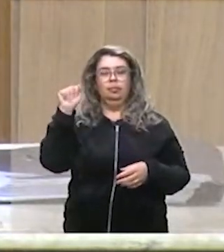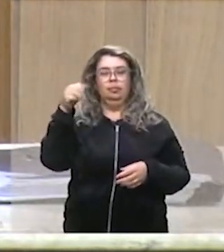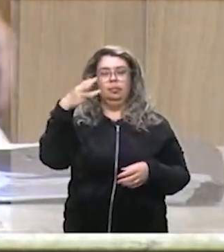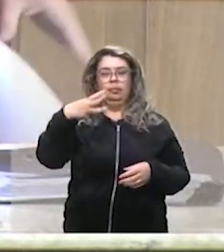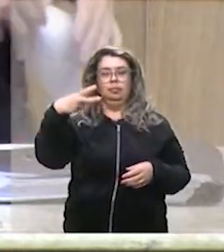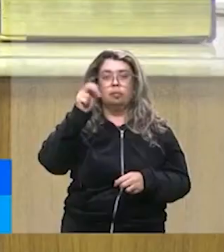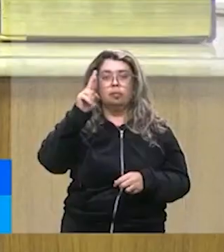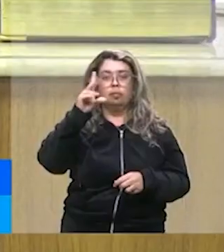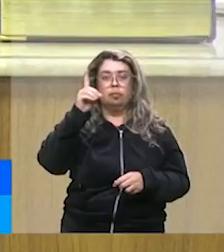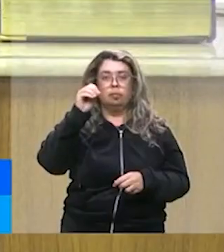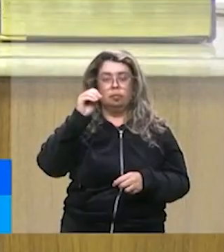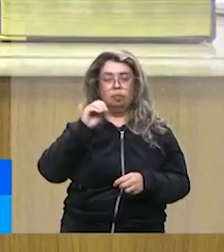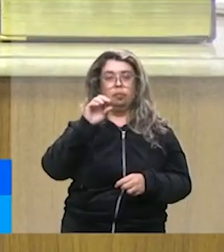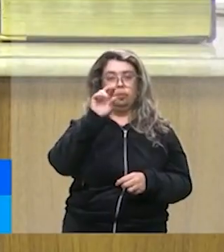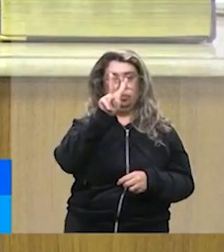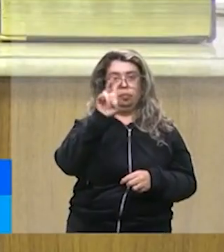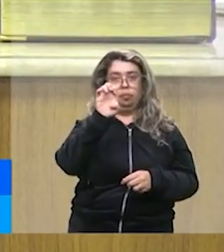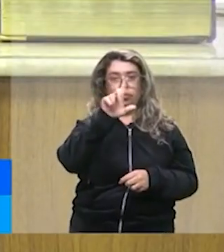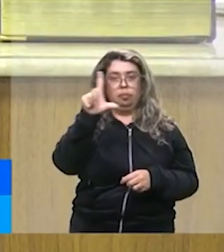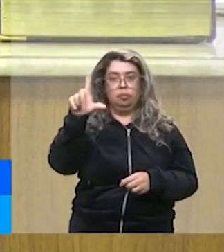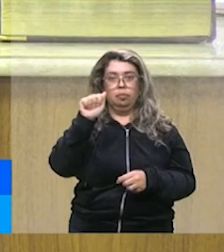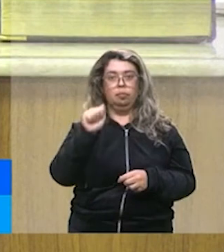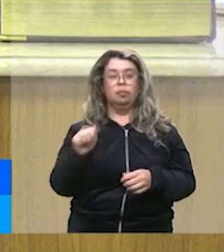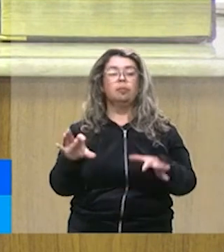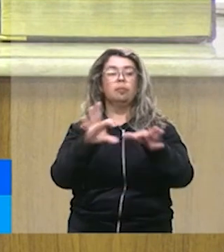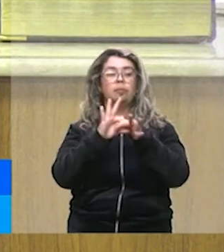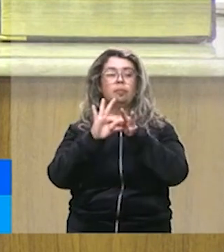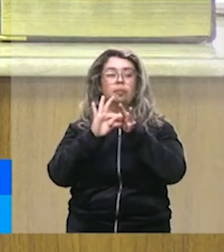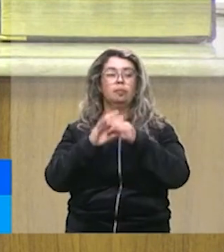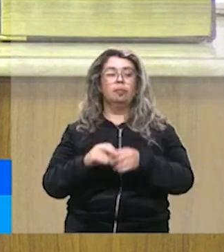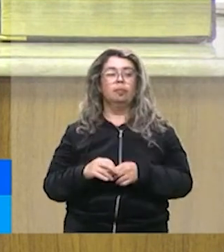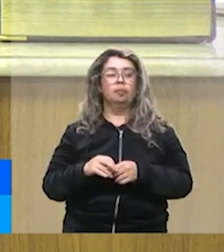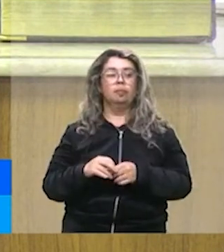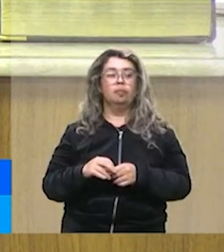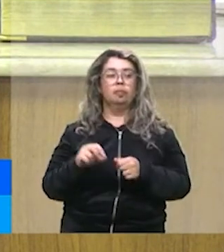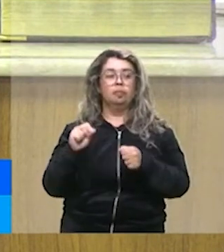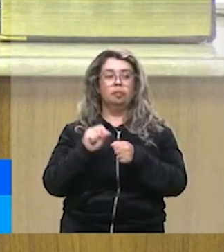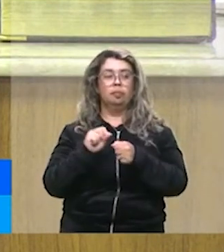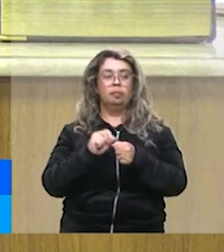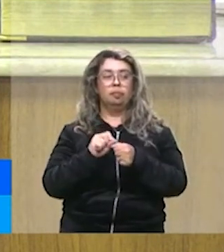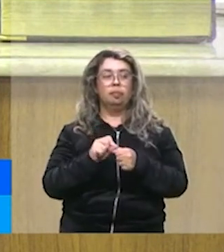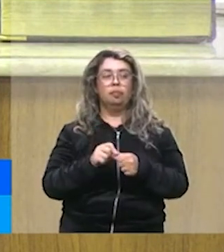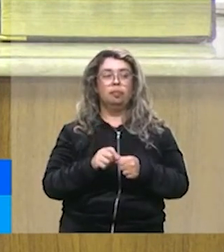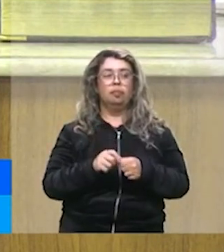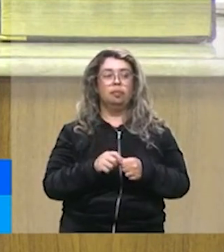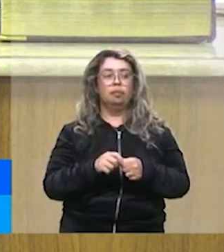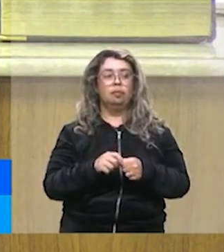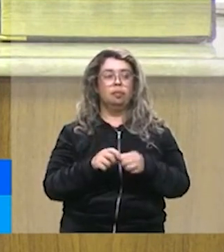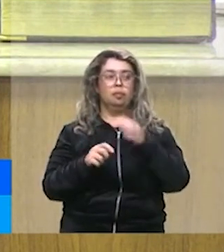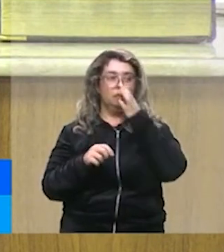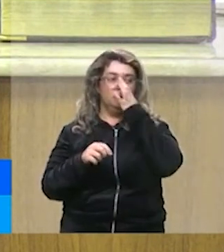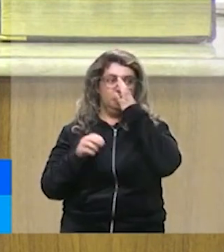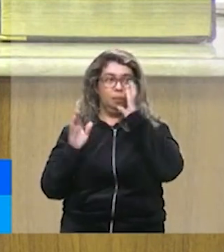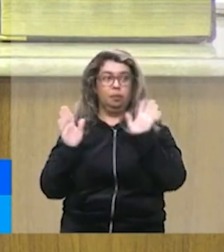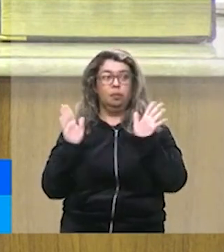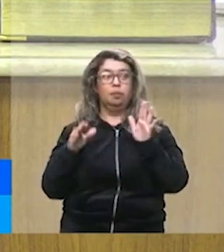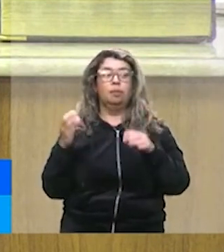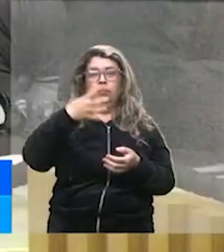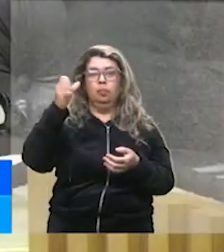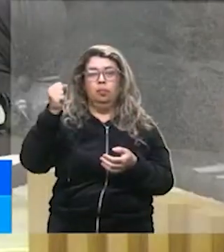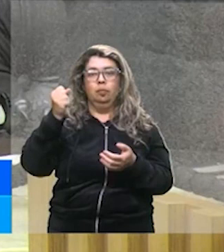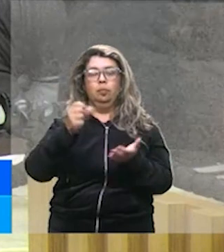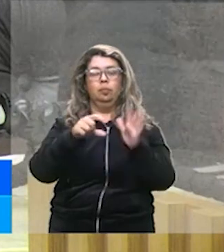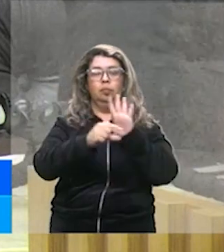Fundação Educacional do Município de Assis o relatório foi lido pelo primeiro secretário da mesa Fabinho Alerta verbal